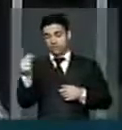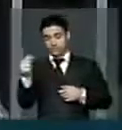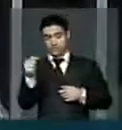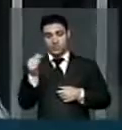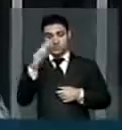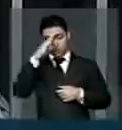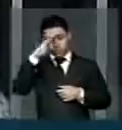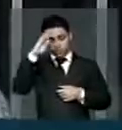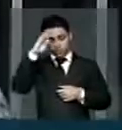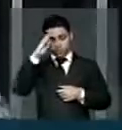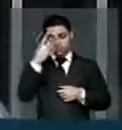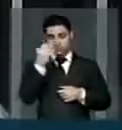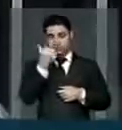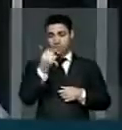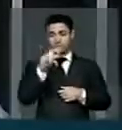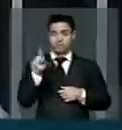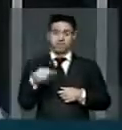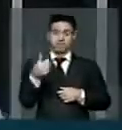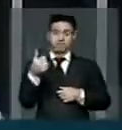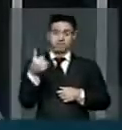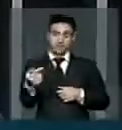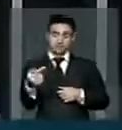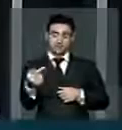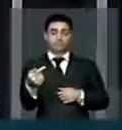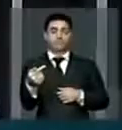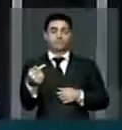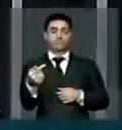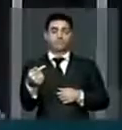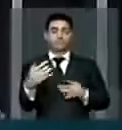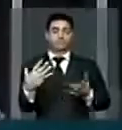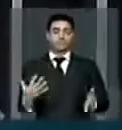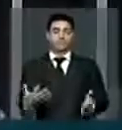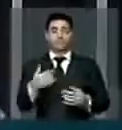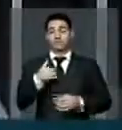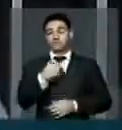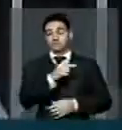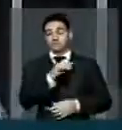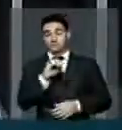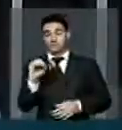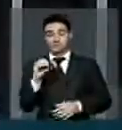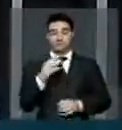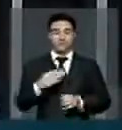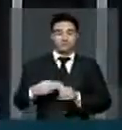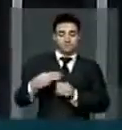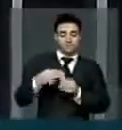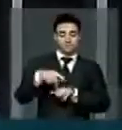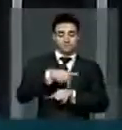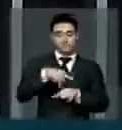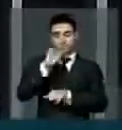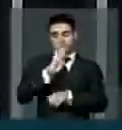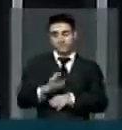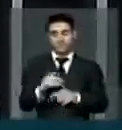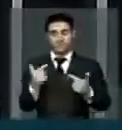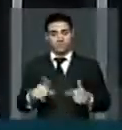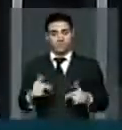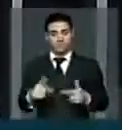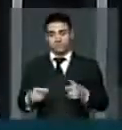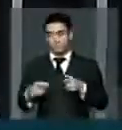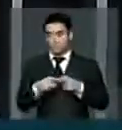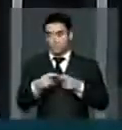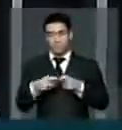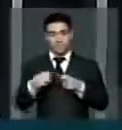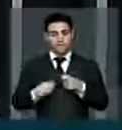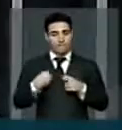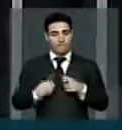em Cuba, 6,7. Pelo menos 700 municípios brasileiros não têm um médico residindo na